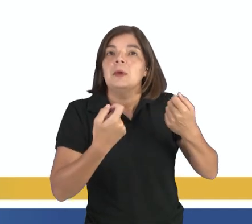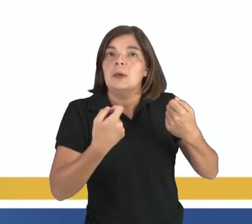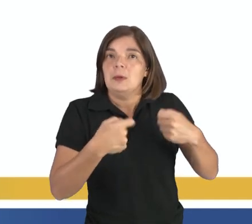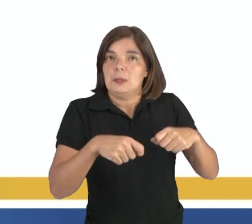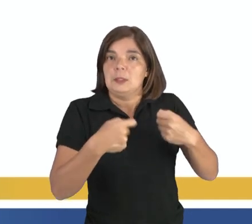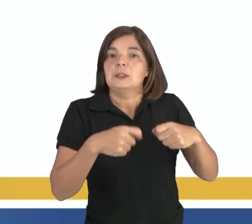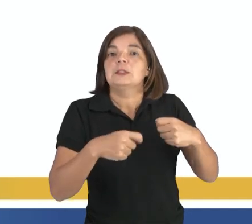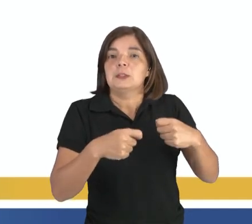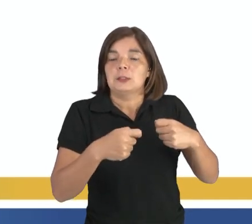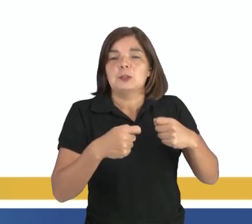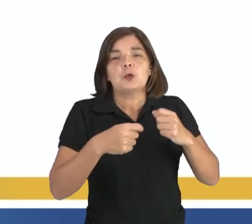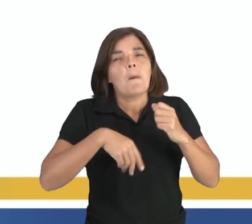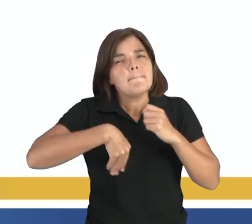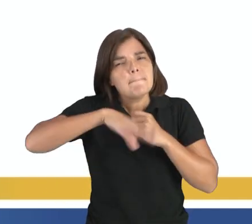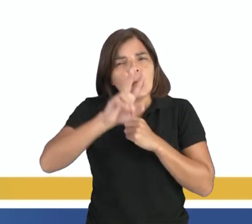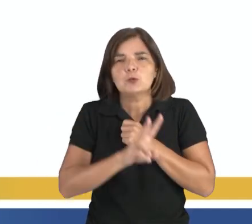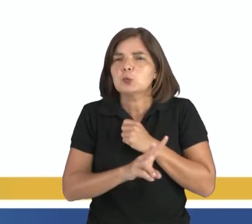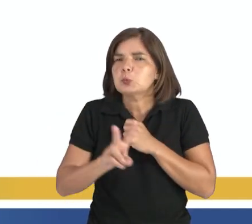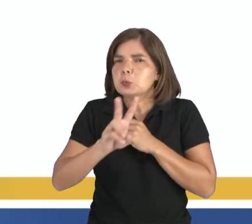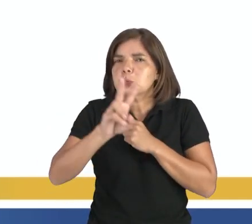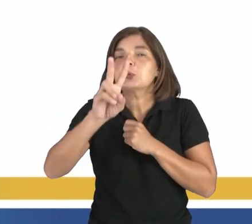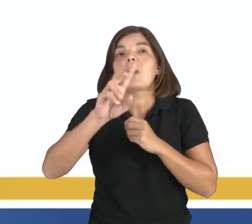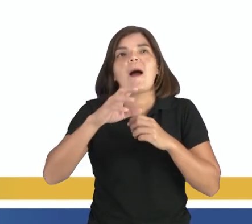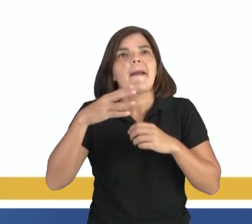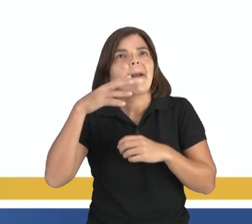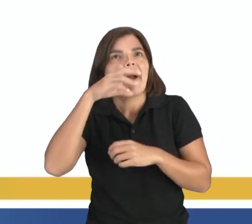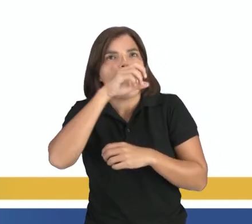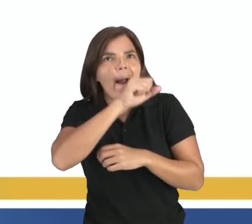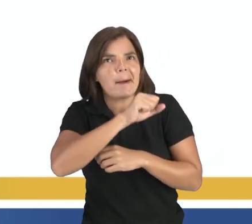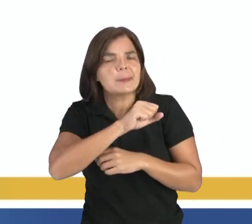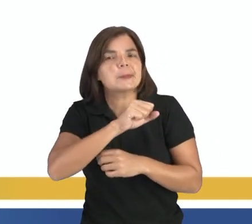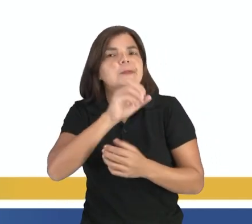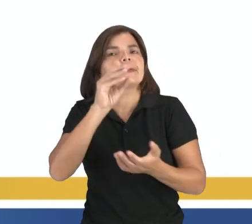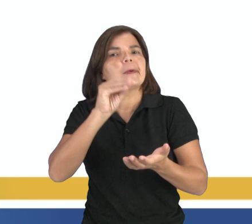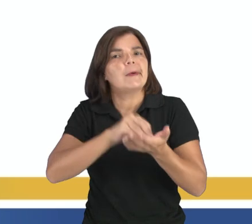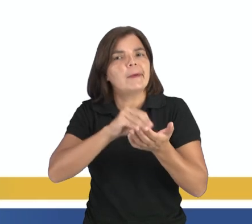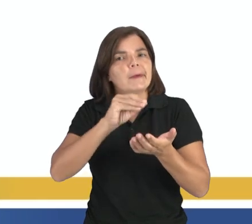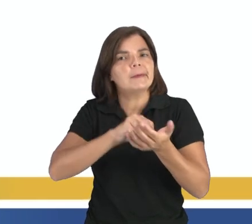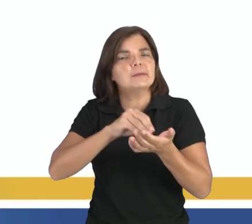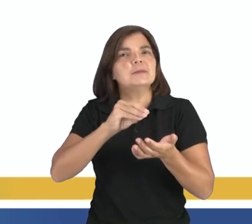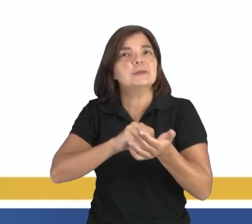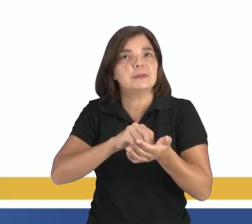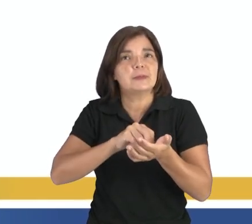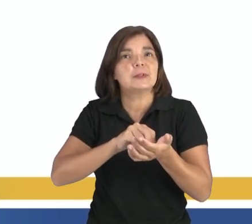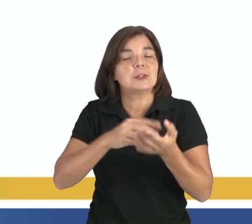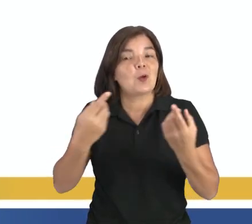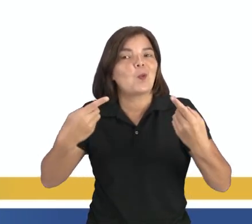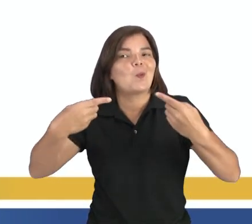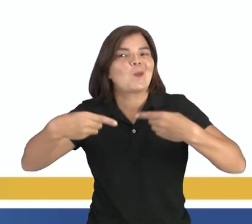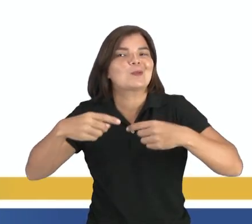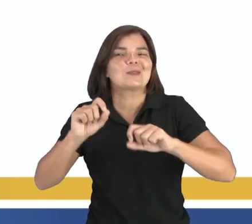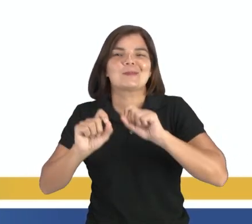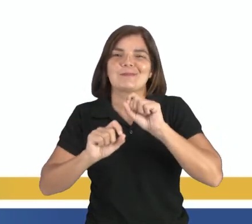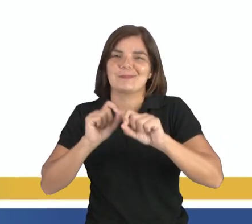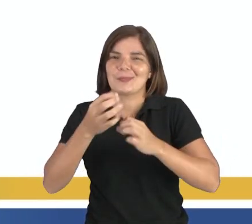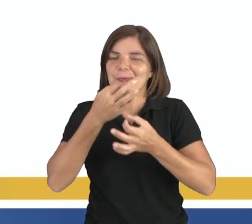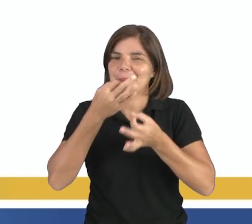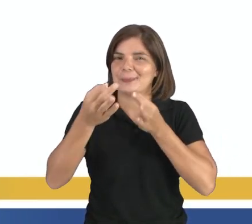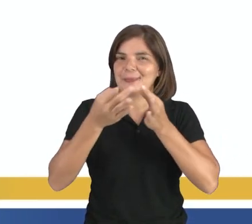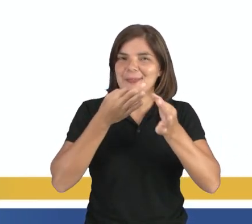entrada deixa os ingressos mais caros. Aí, de repente, a ausência desse benefício, ó, contradizendo